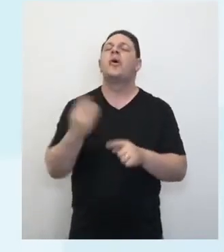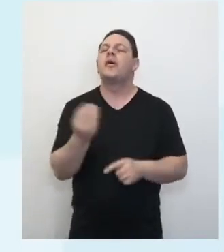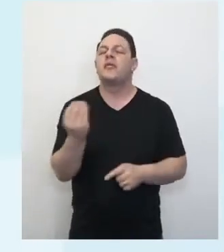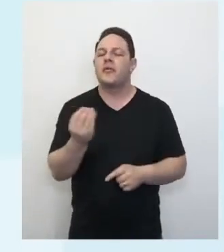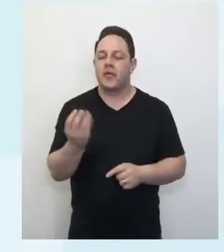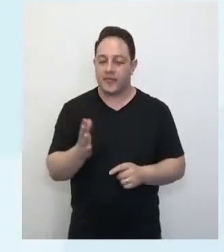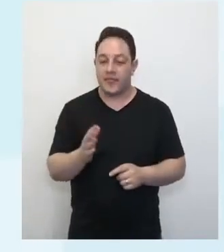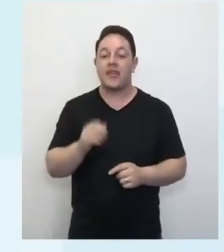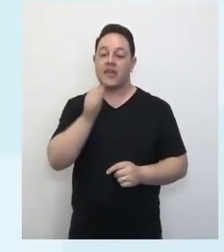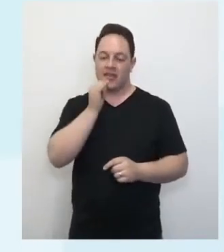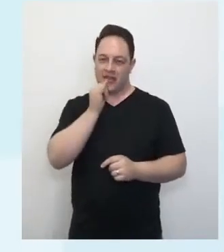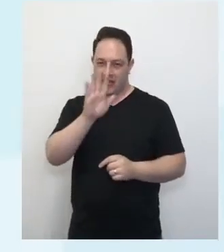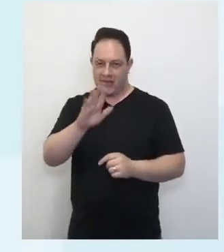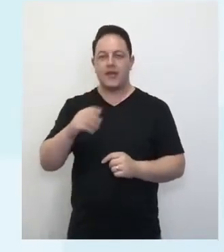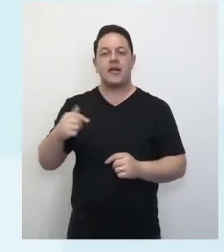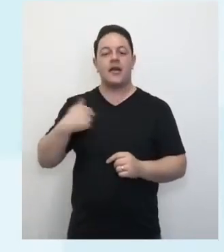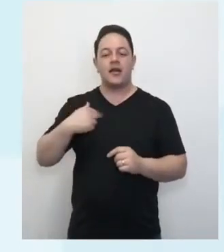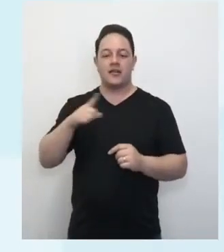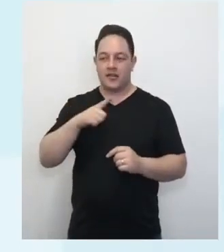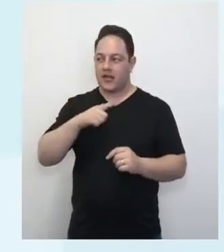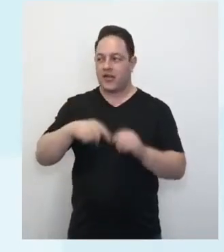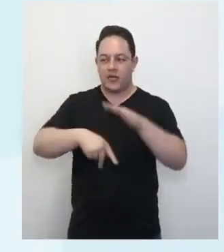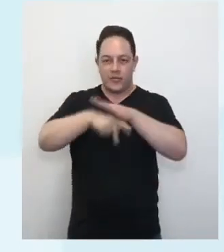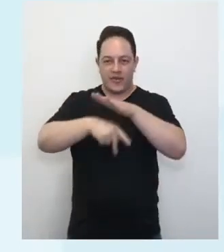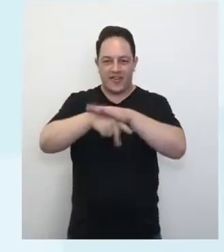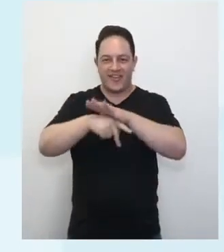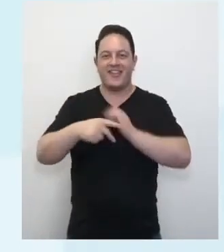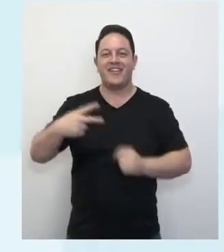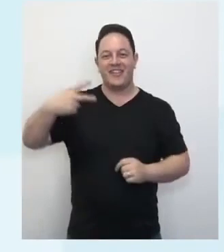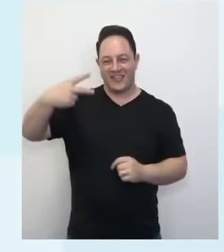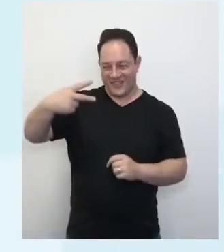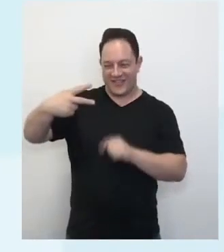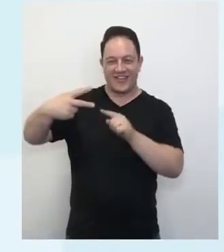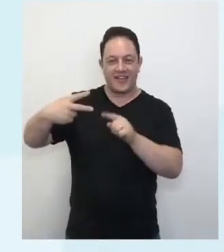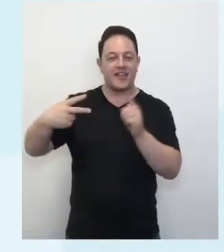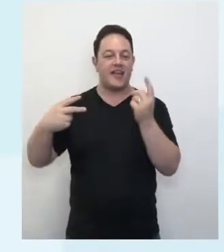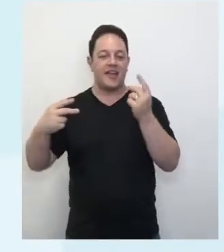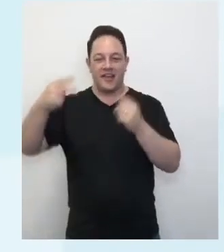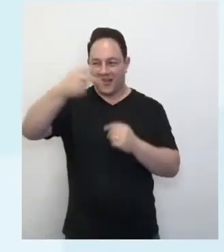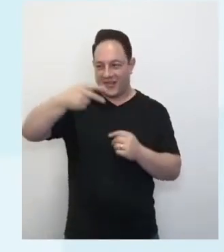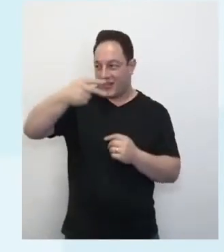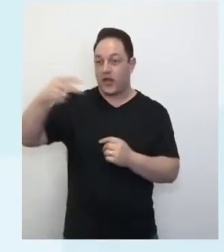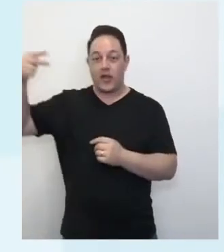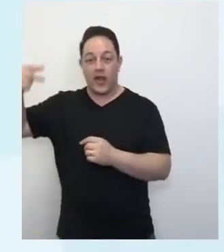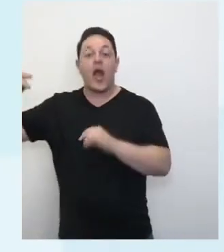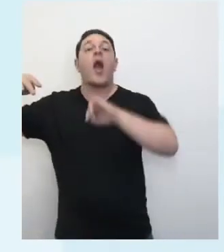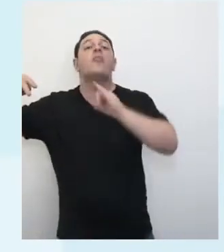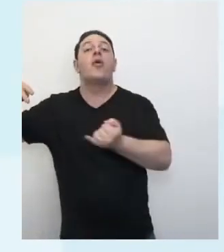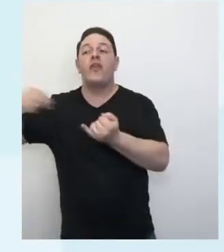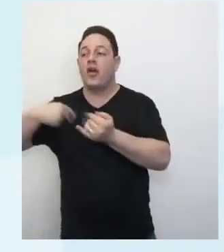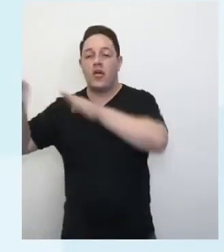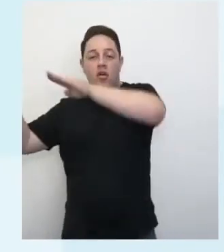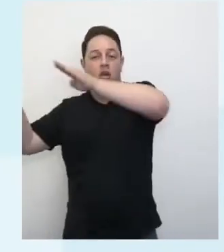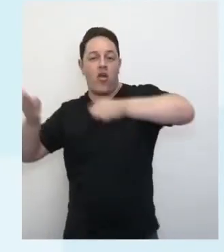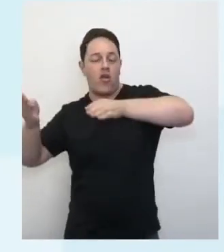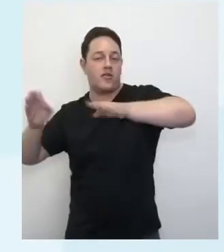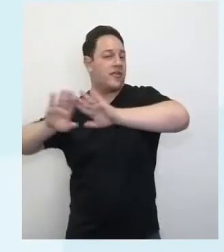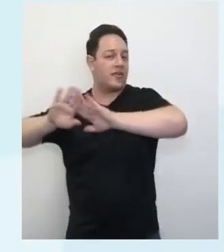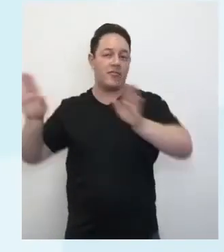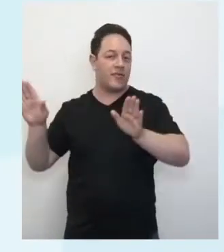fazendo isso porque se eu tenho potência dois dos dois lados da Igualdade eu posso cortar essa potência